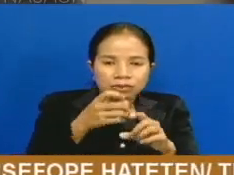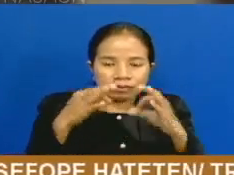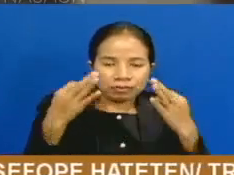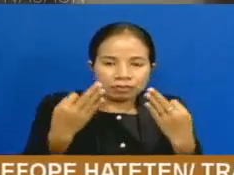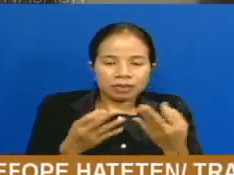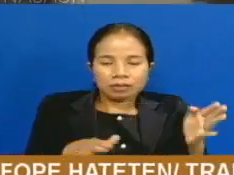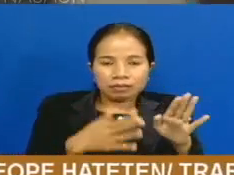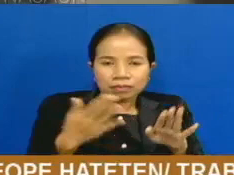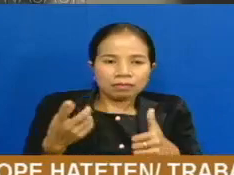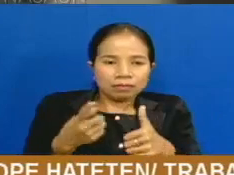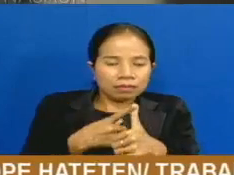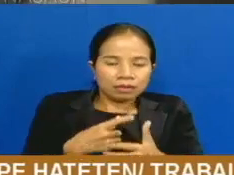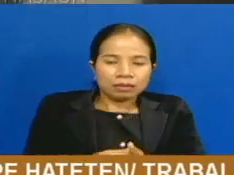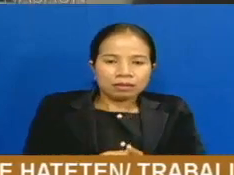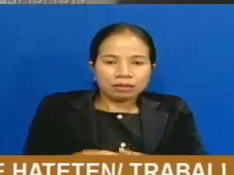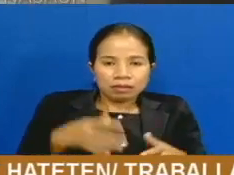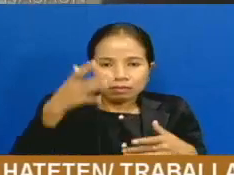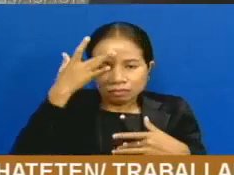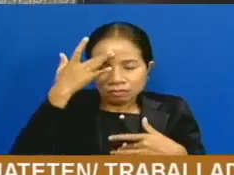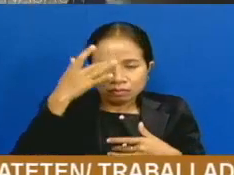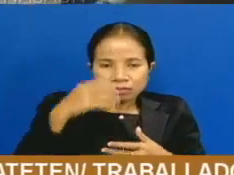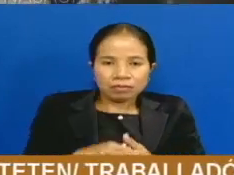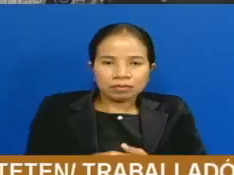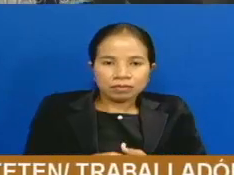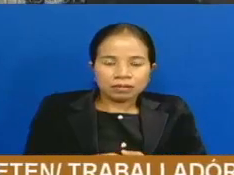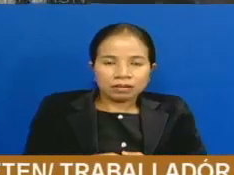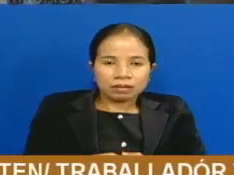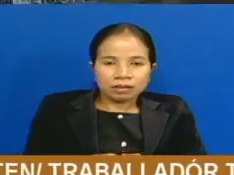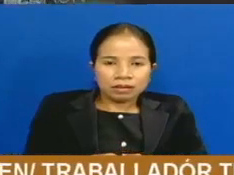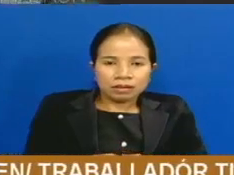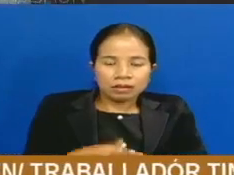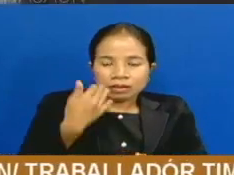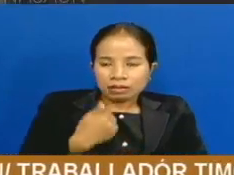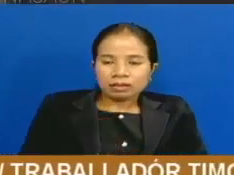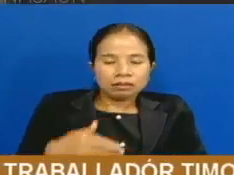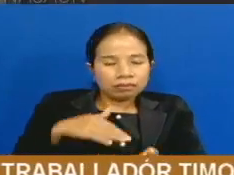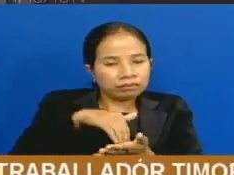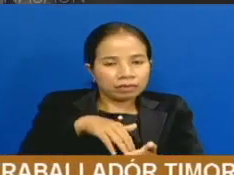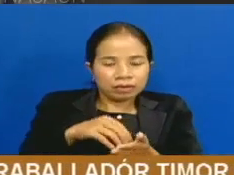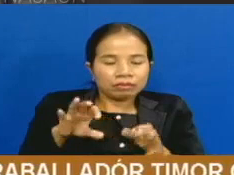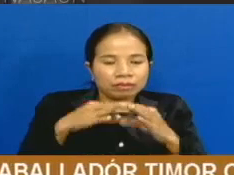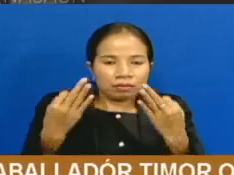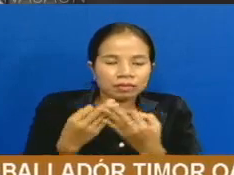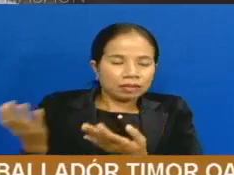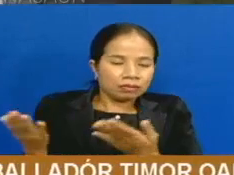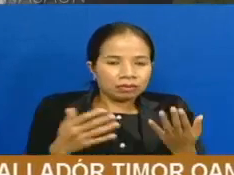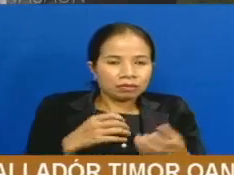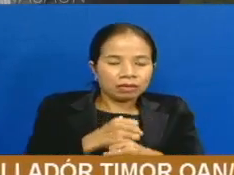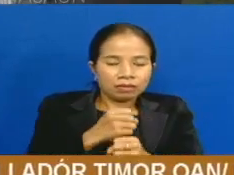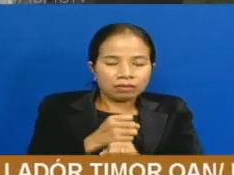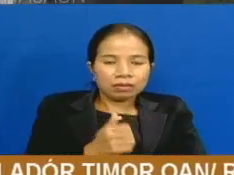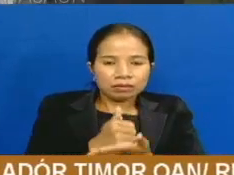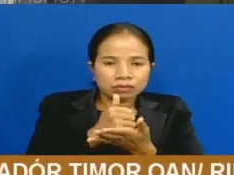matibian antes ne a sofre moras estruk no diabetes hafo indane familia lori keres bahalo tratamento